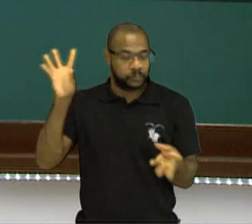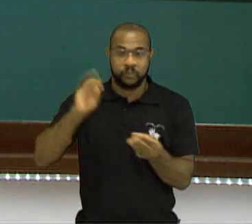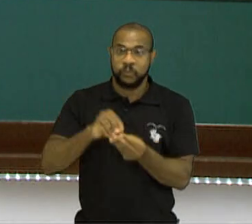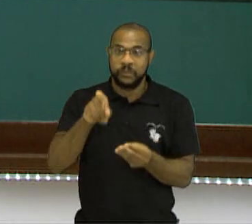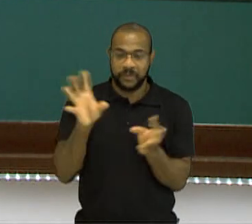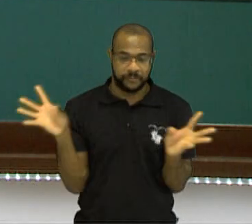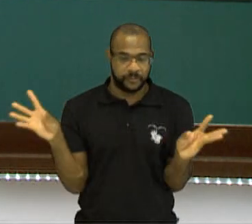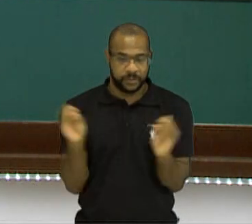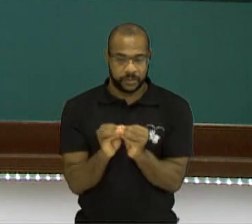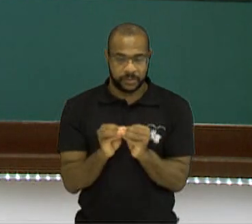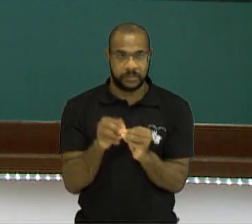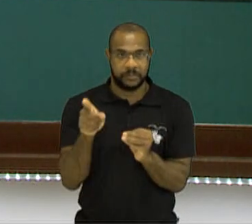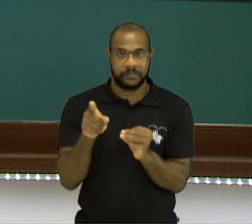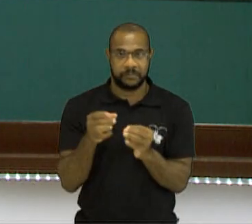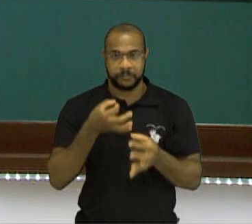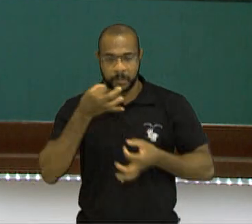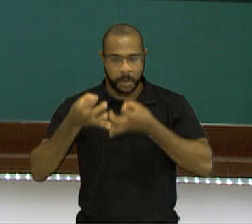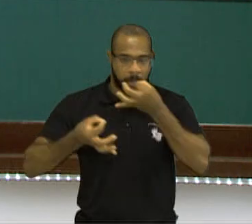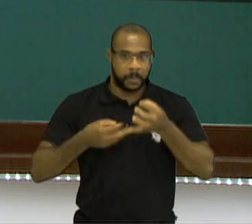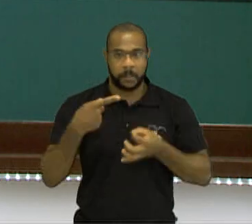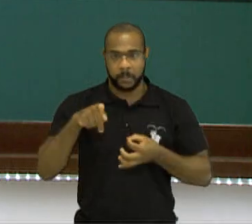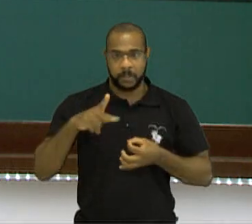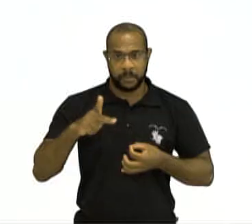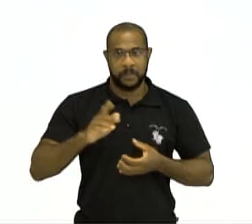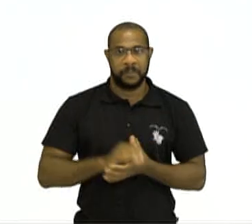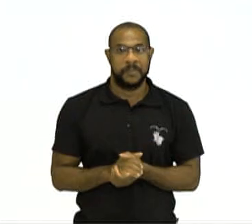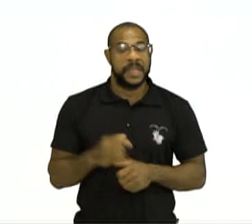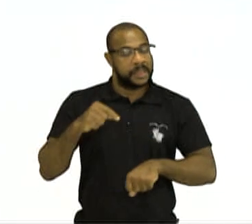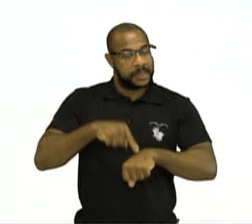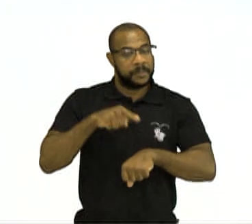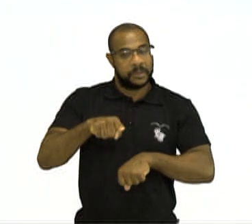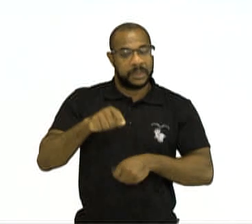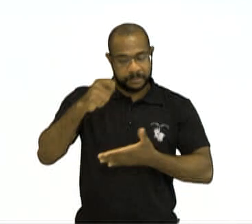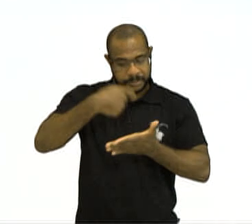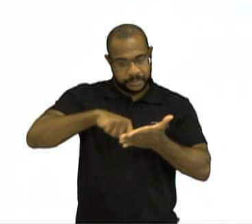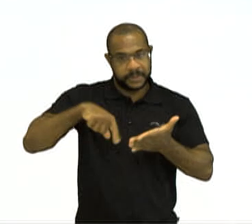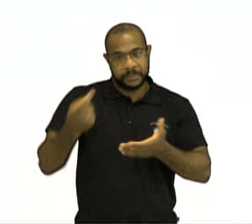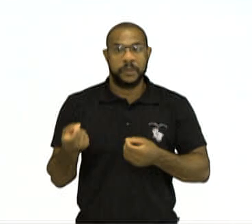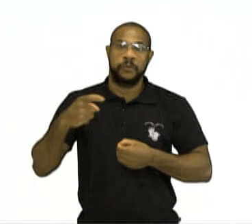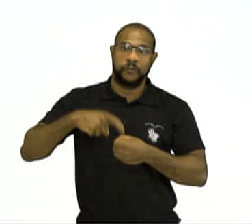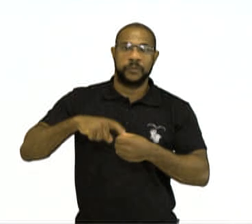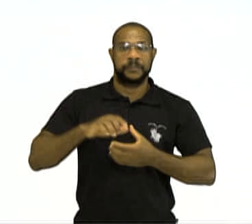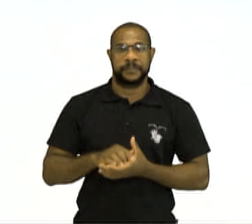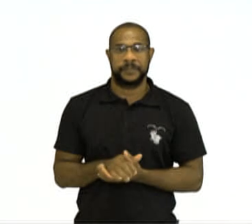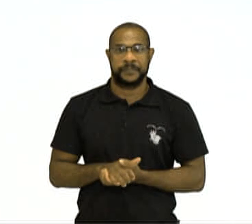resumindo esses argumentos. Mais um tempinho para você e eu já volto.